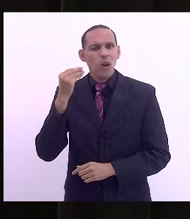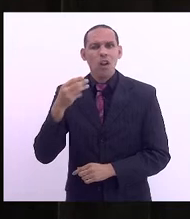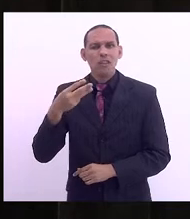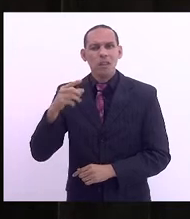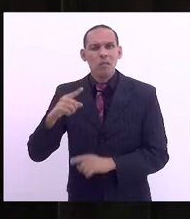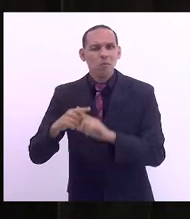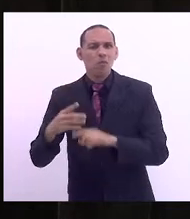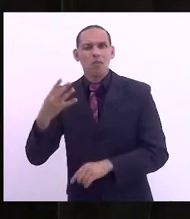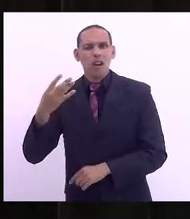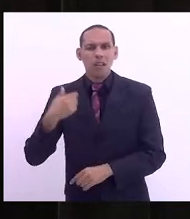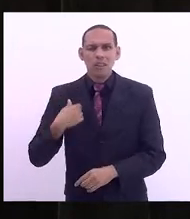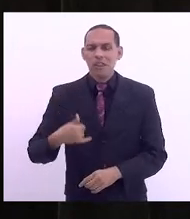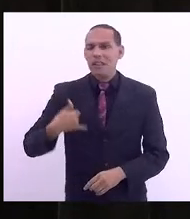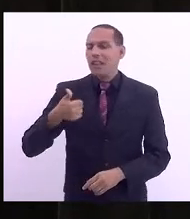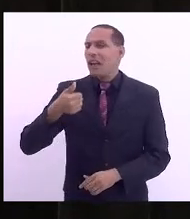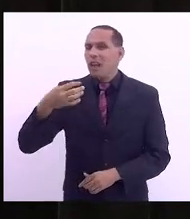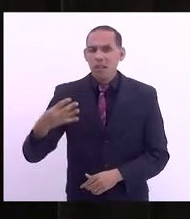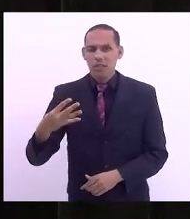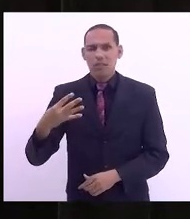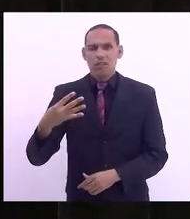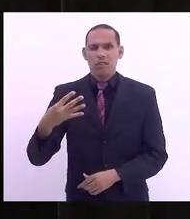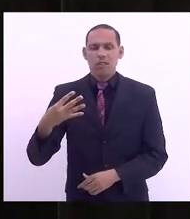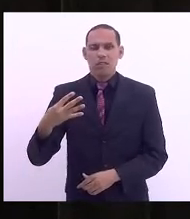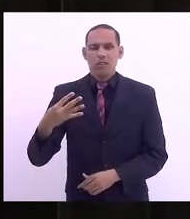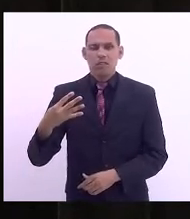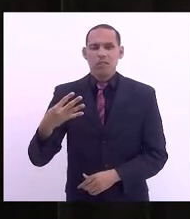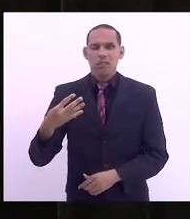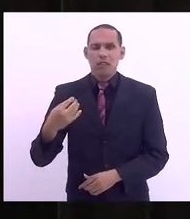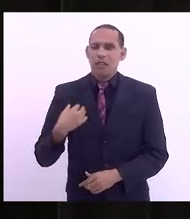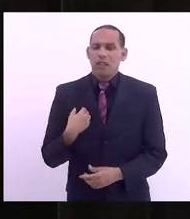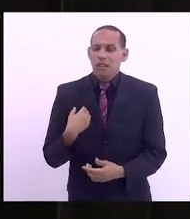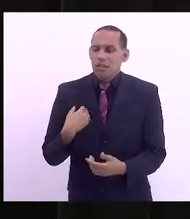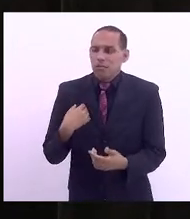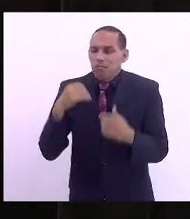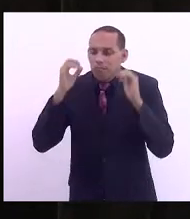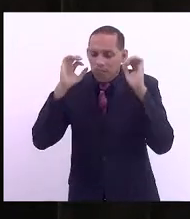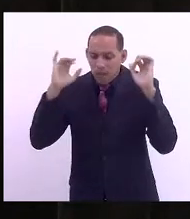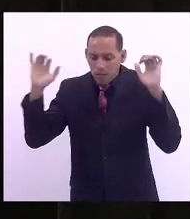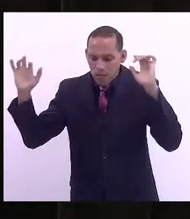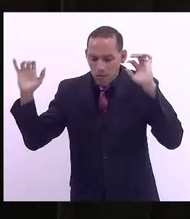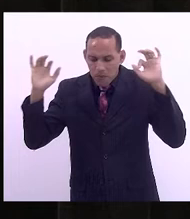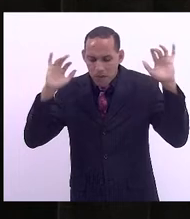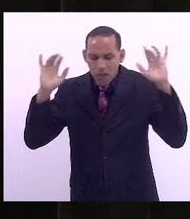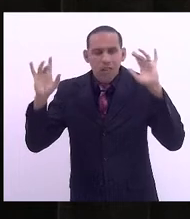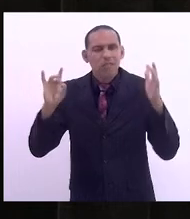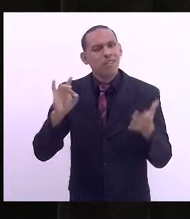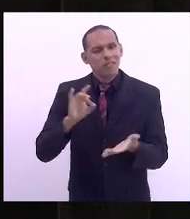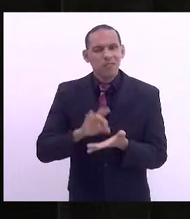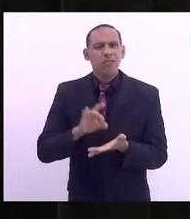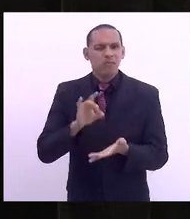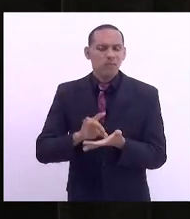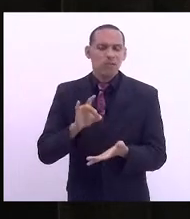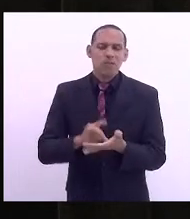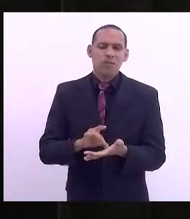14 anos. E eu fiquei ali refletindo e realmente isso é verdade.